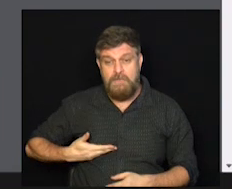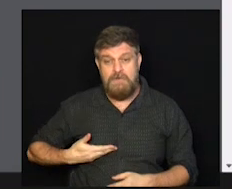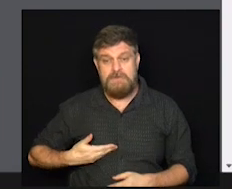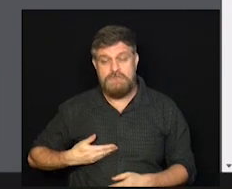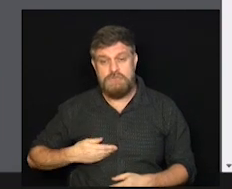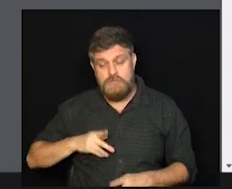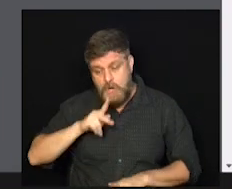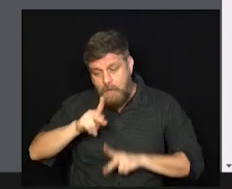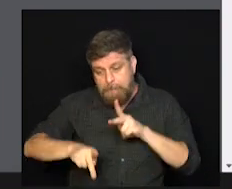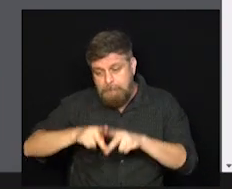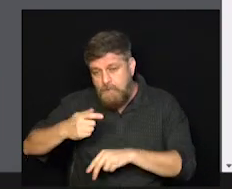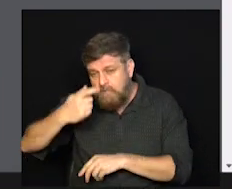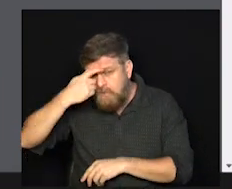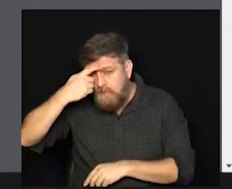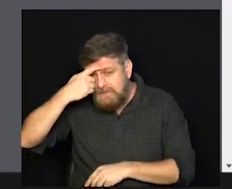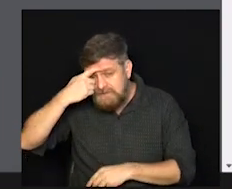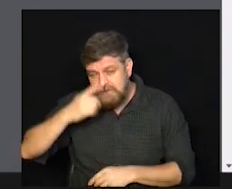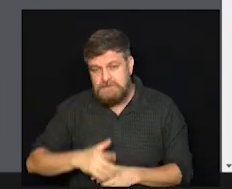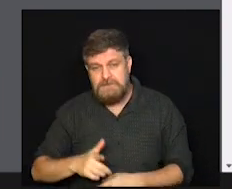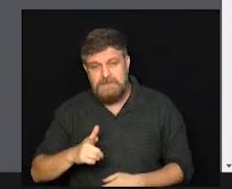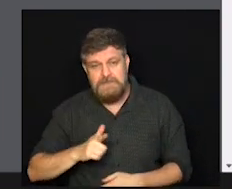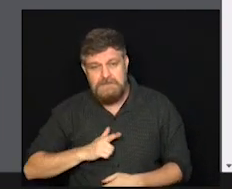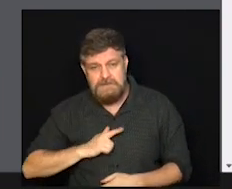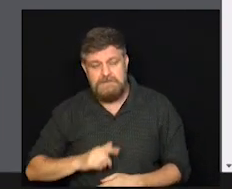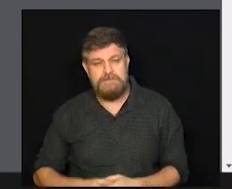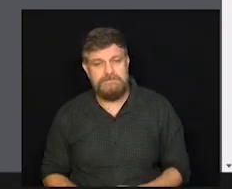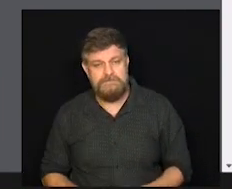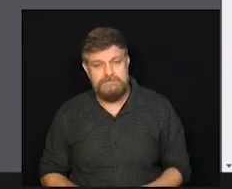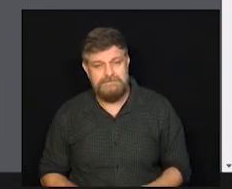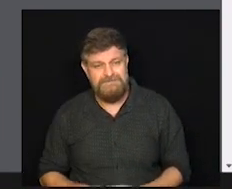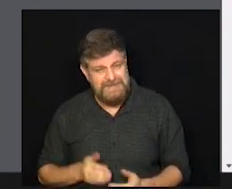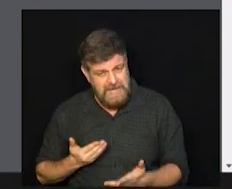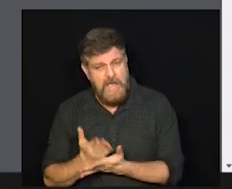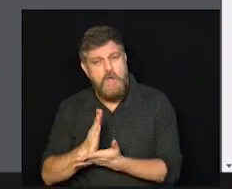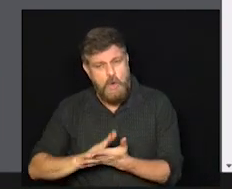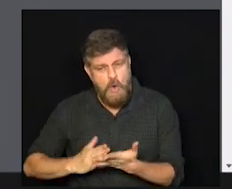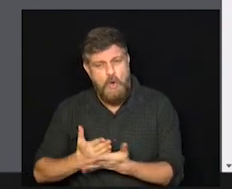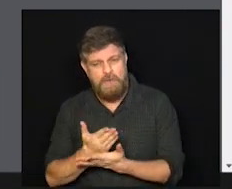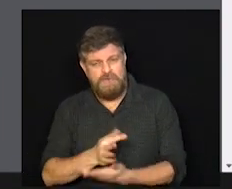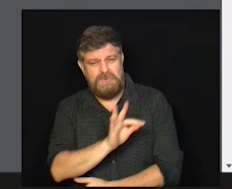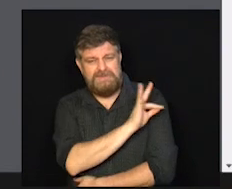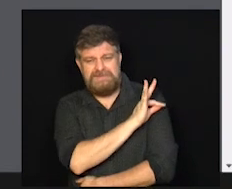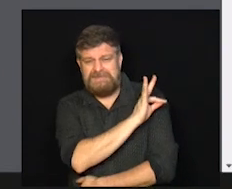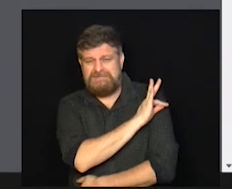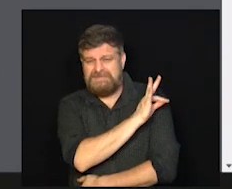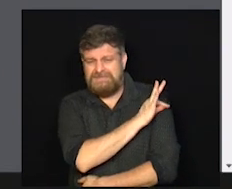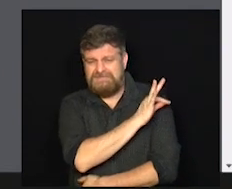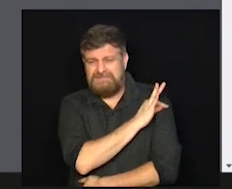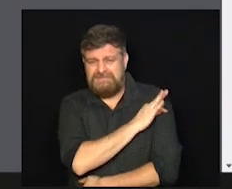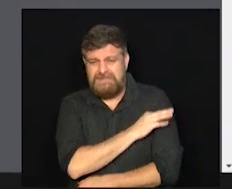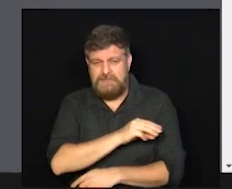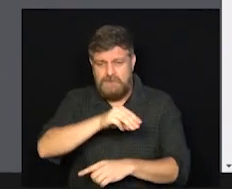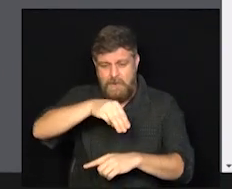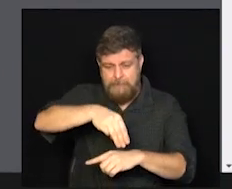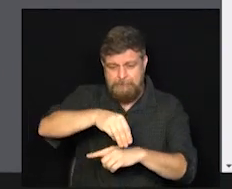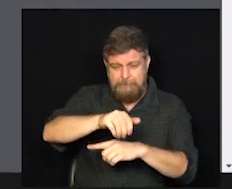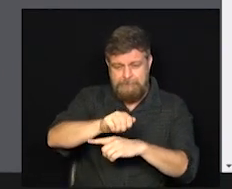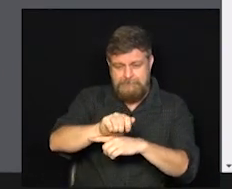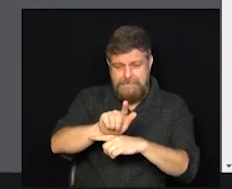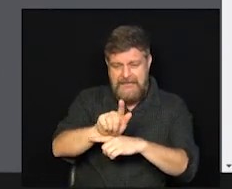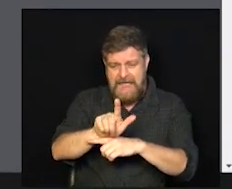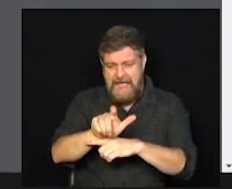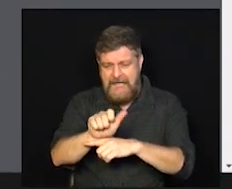consciente, que se fez ouvir, incomodou singularmente prefeitos de Campinas, como Magalhães Teixeira e o Chico